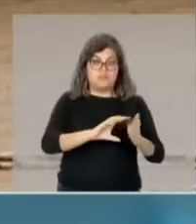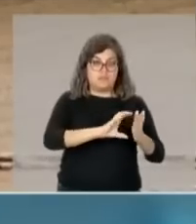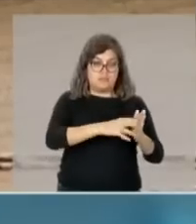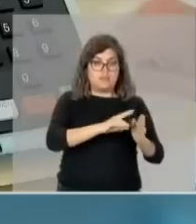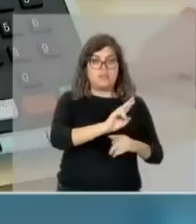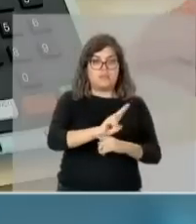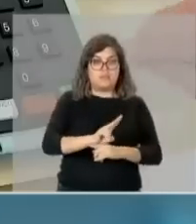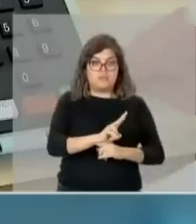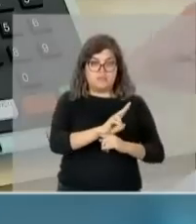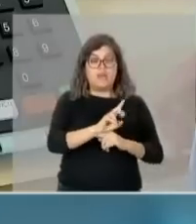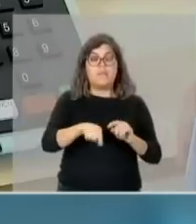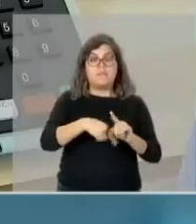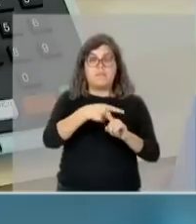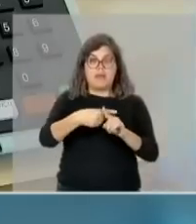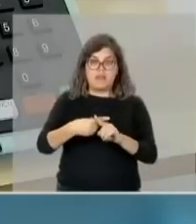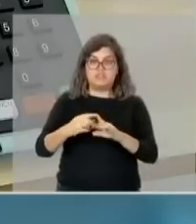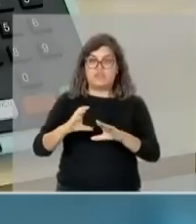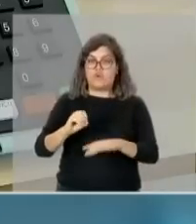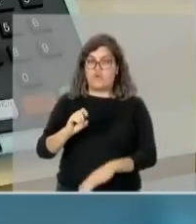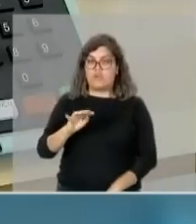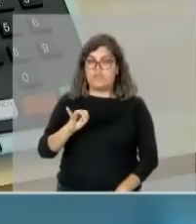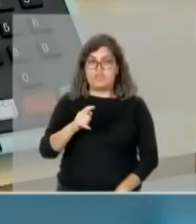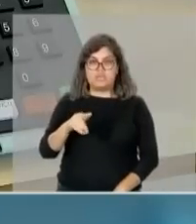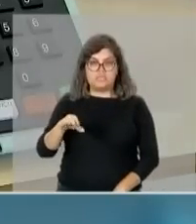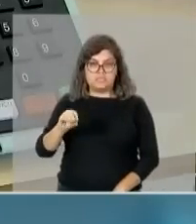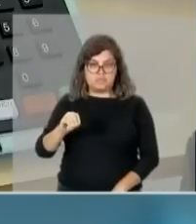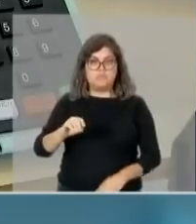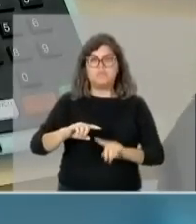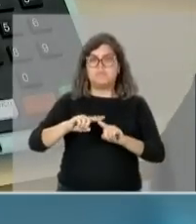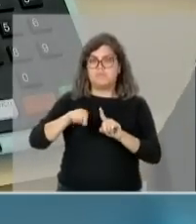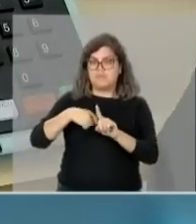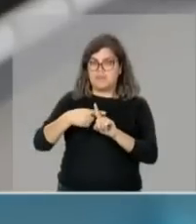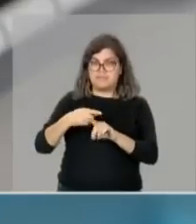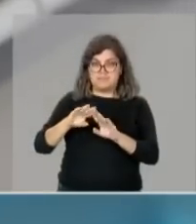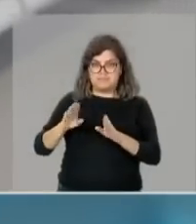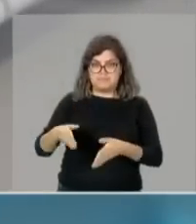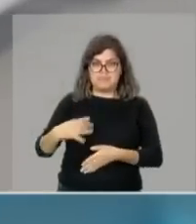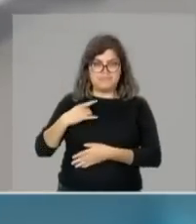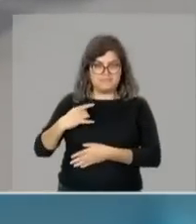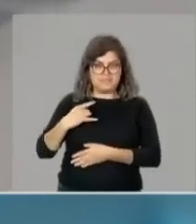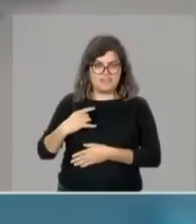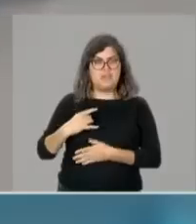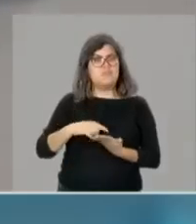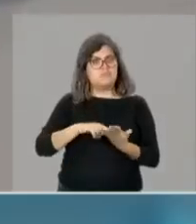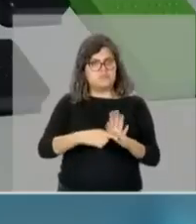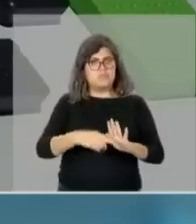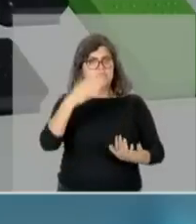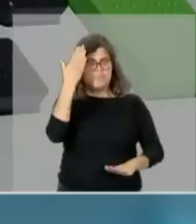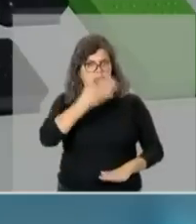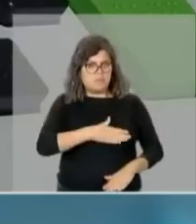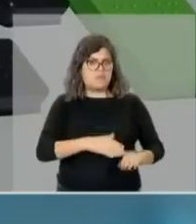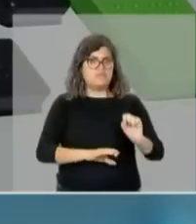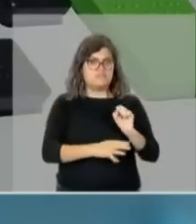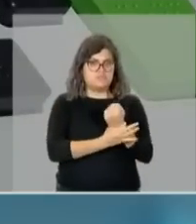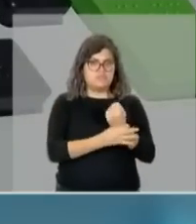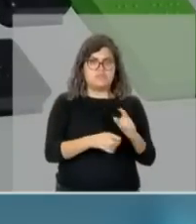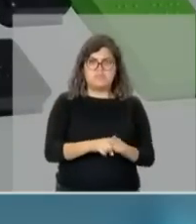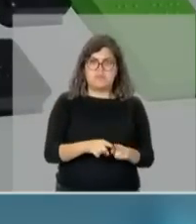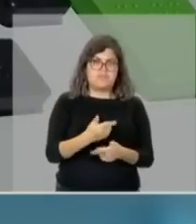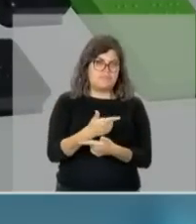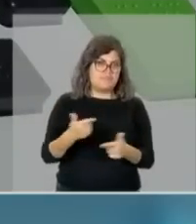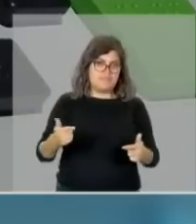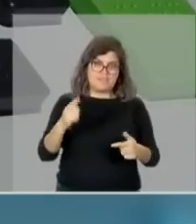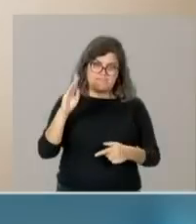e Ratinho a participação de observadores internacionais antes faz agora essa estreia oficial demais entidades como observadores